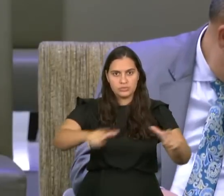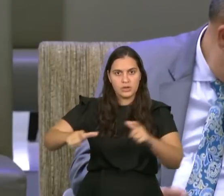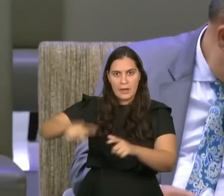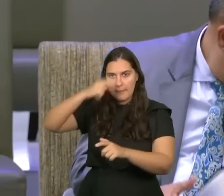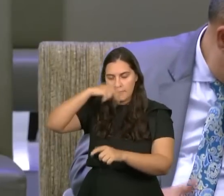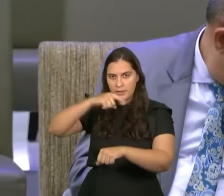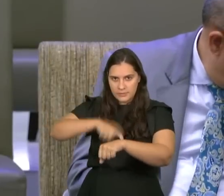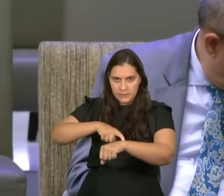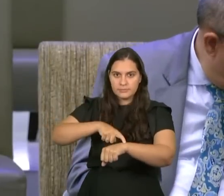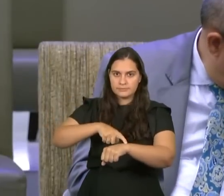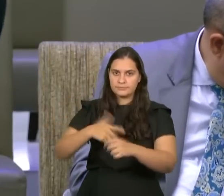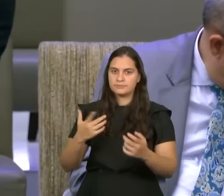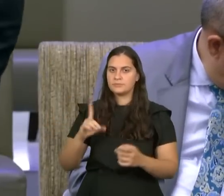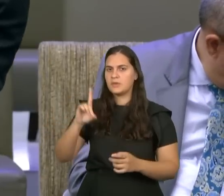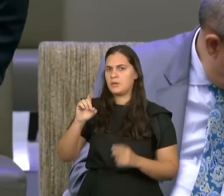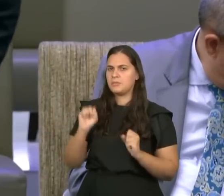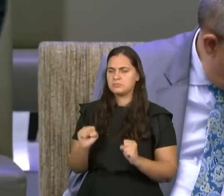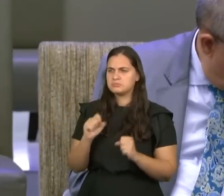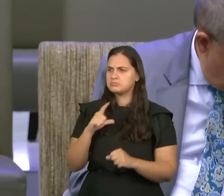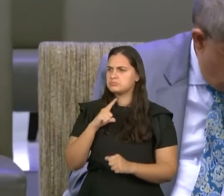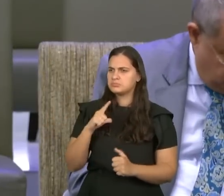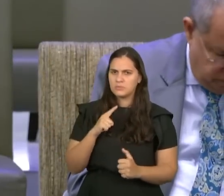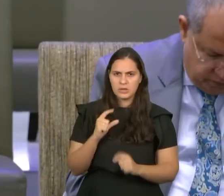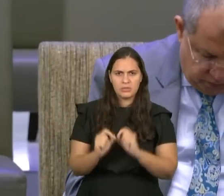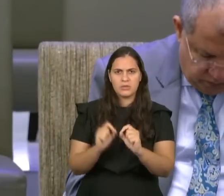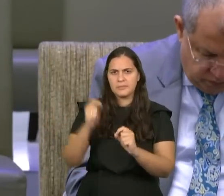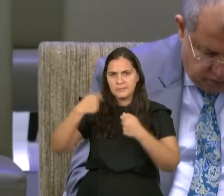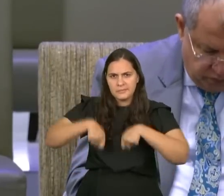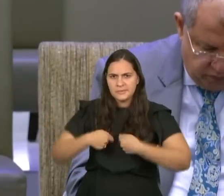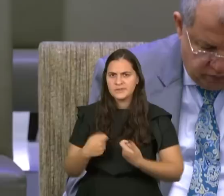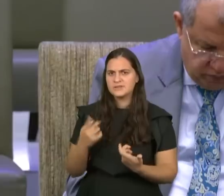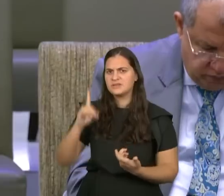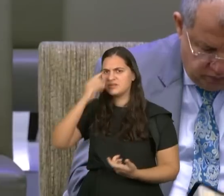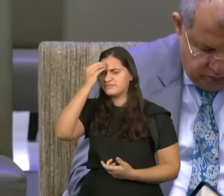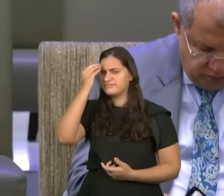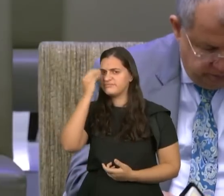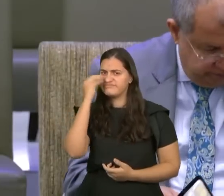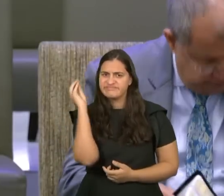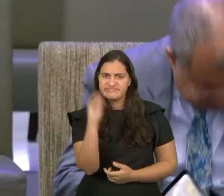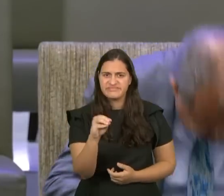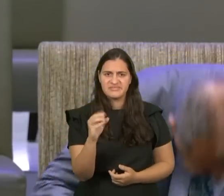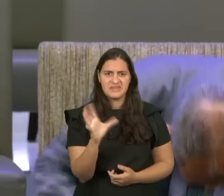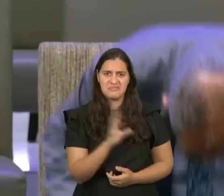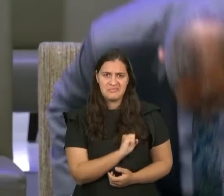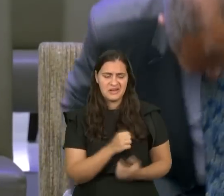básicos para que ele desistisse de nos amar